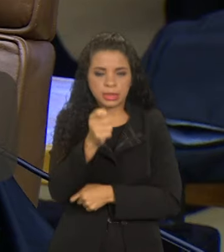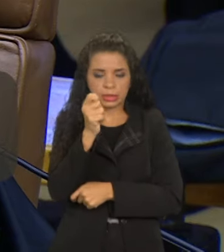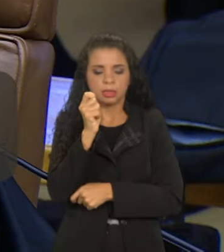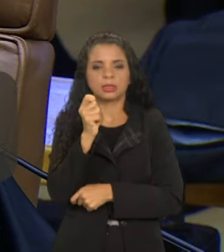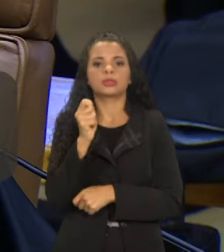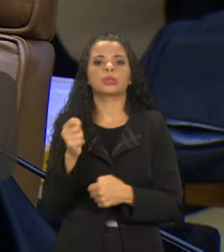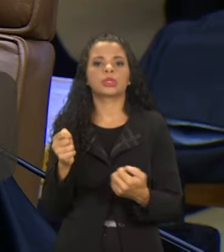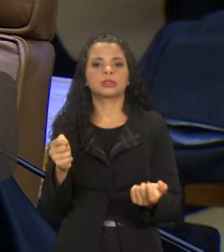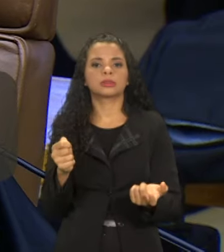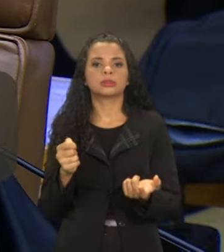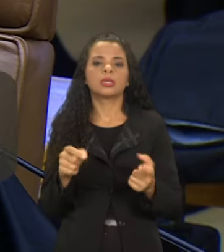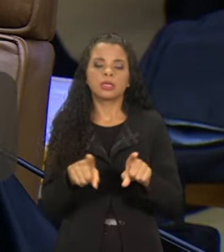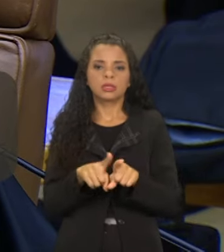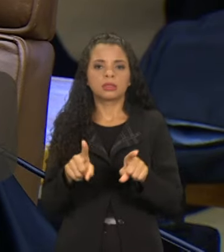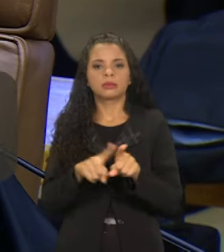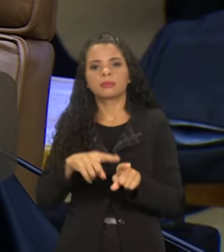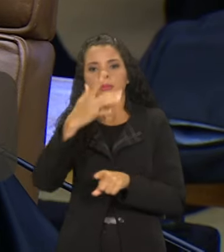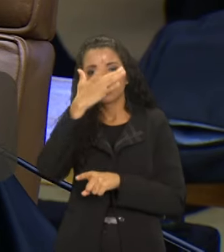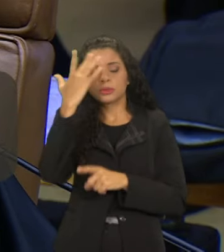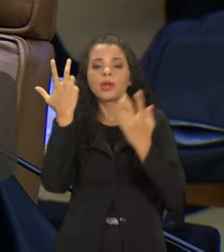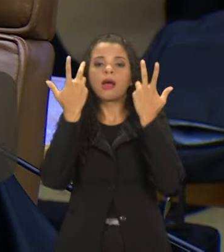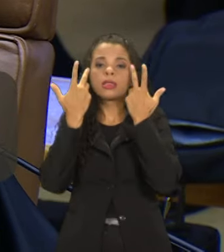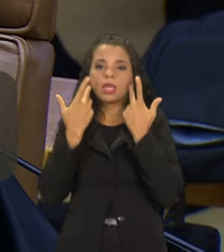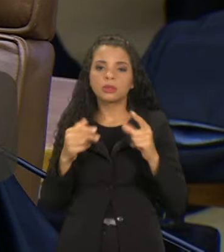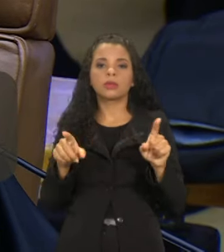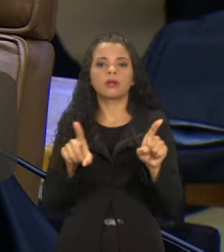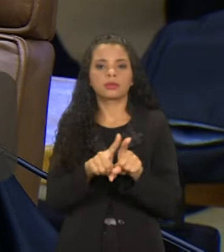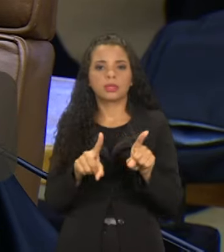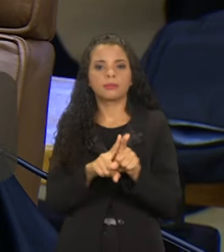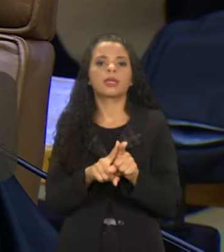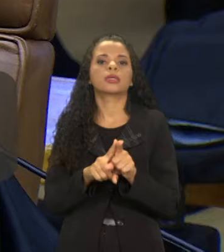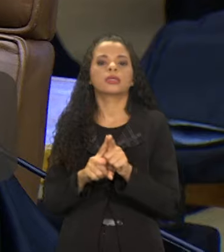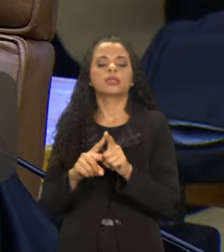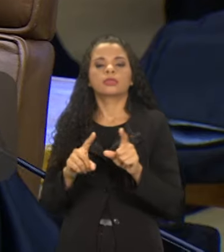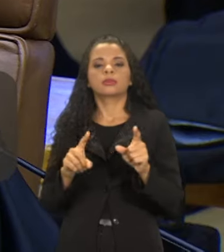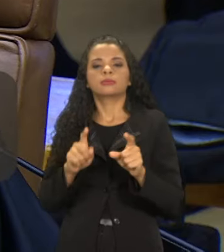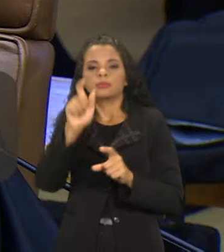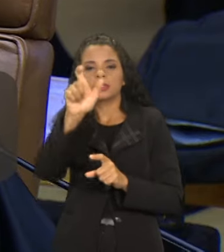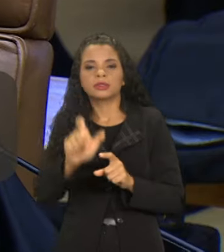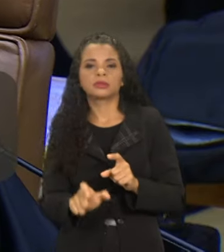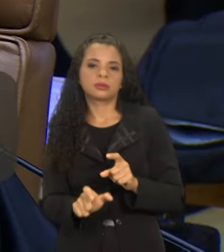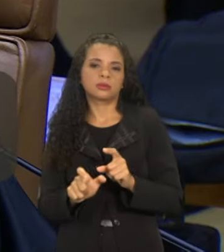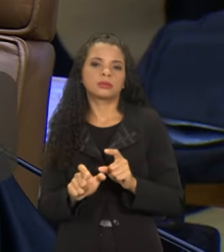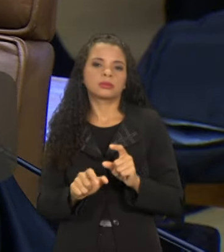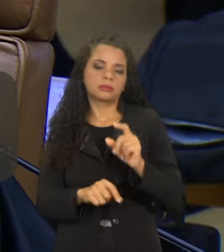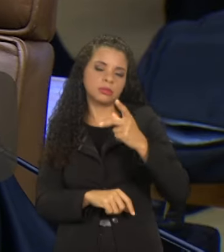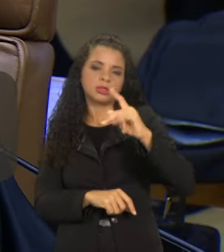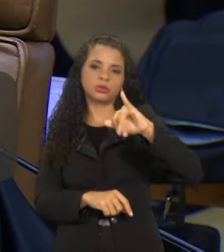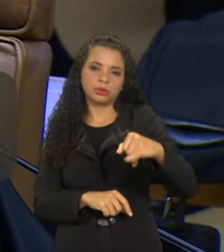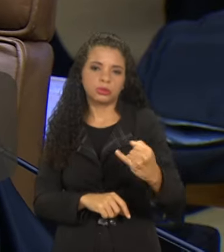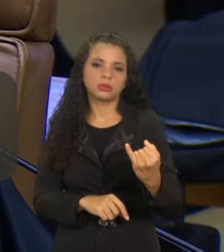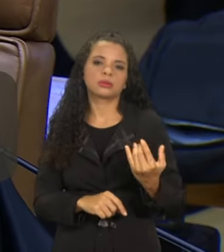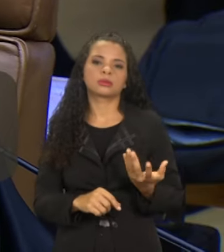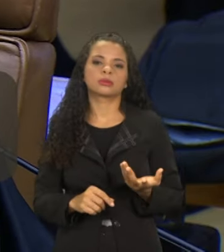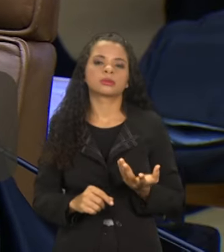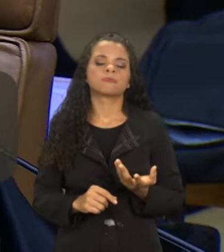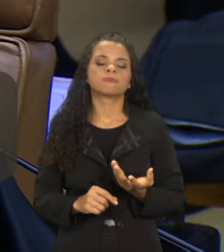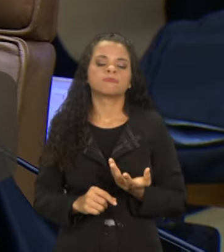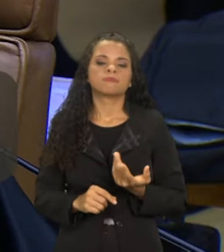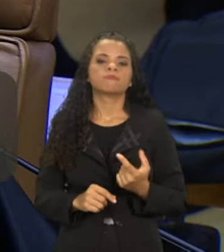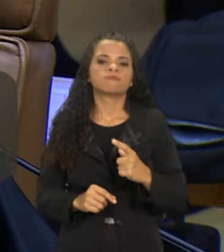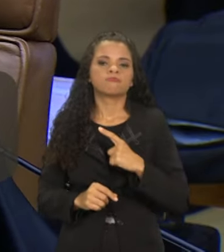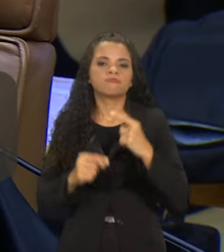jurídicas nos termos que assim manifestarem.